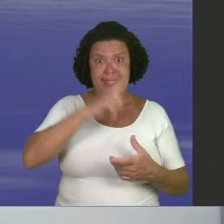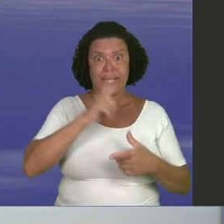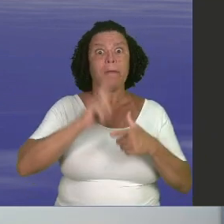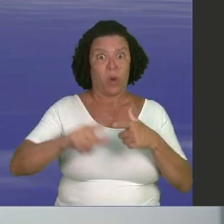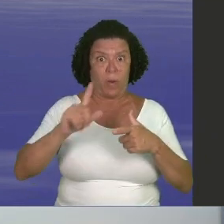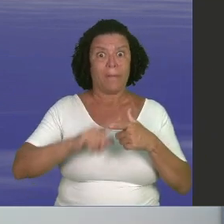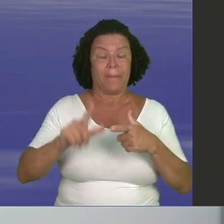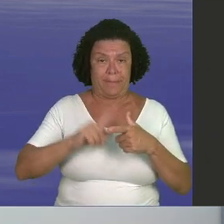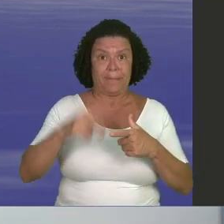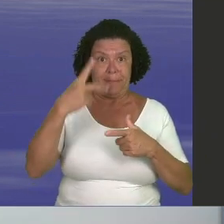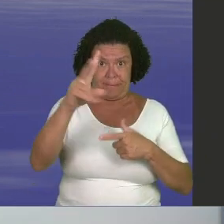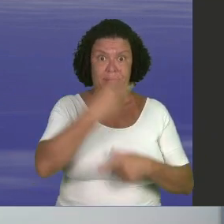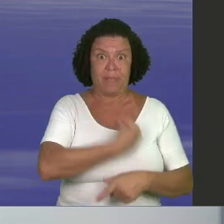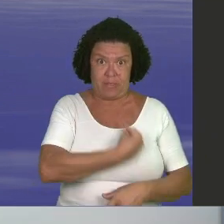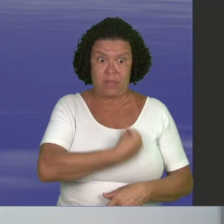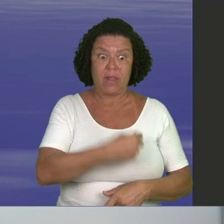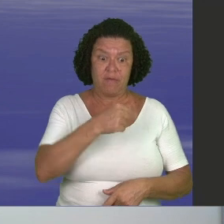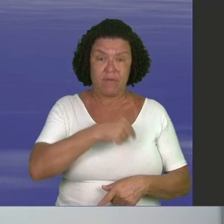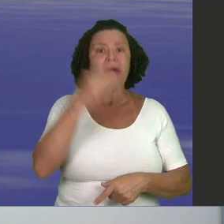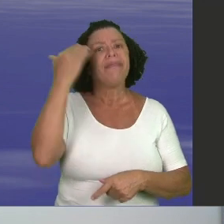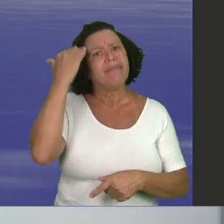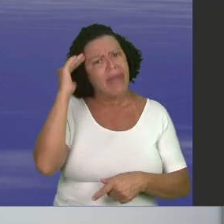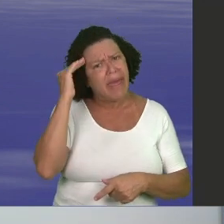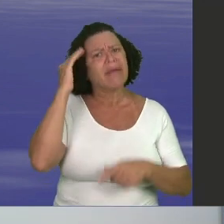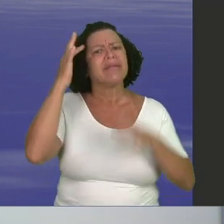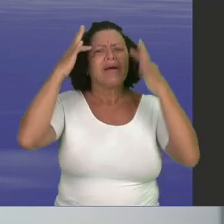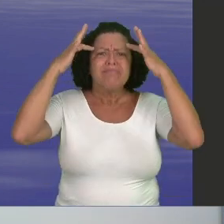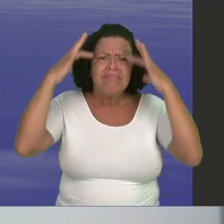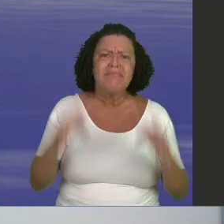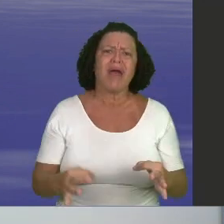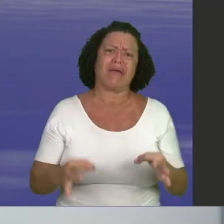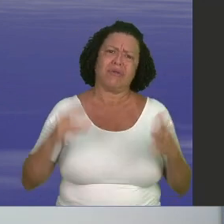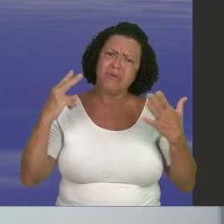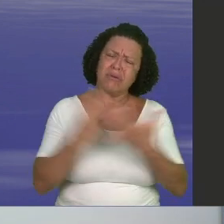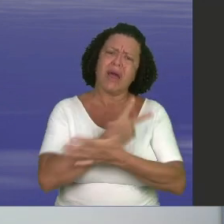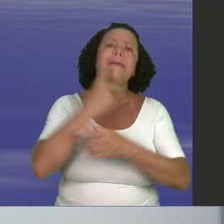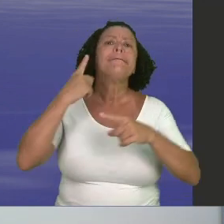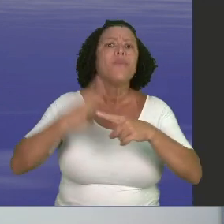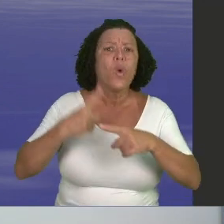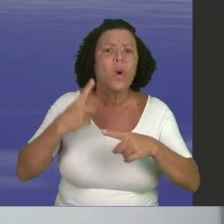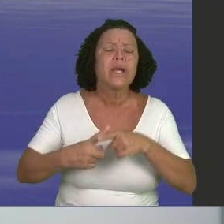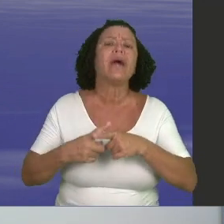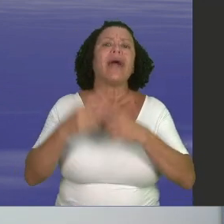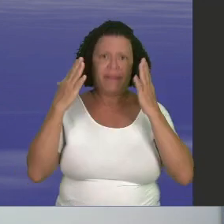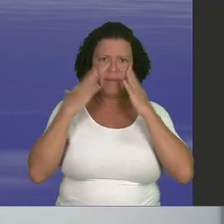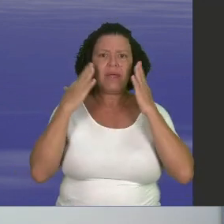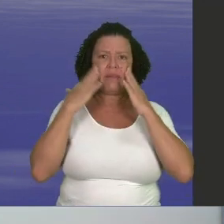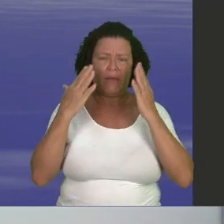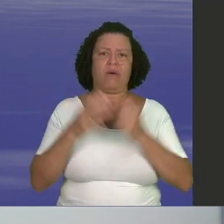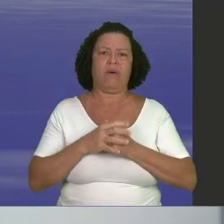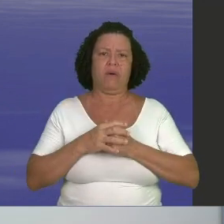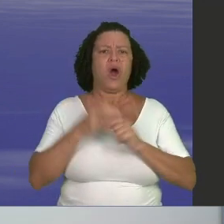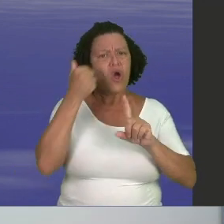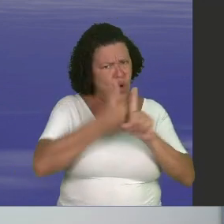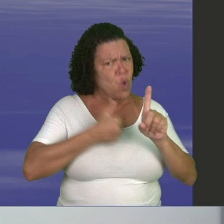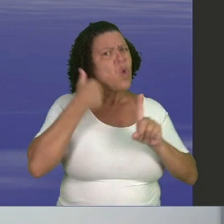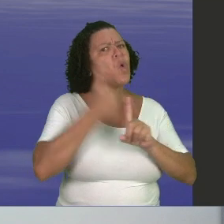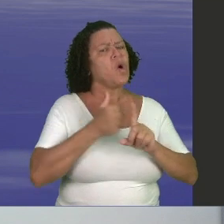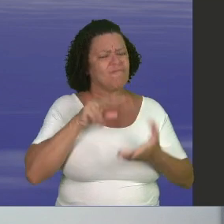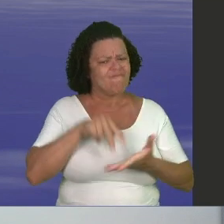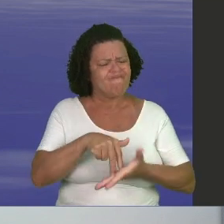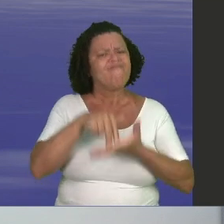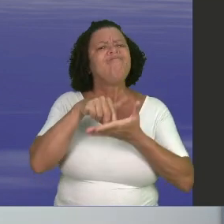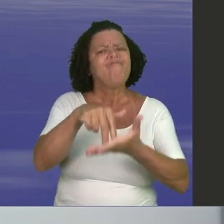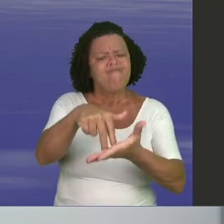vida, entenda, compreenda, se resigne, lute, porque será a